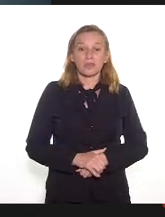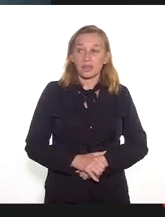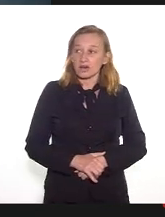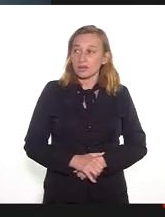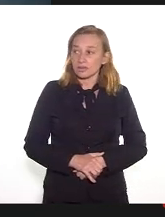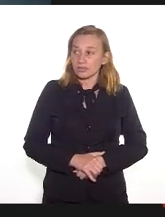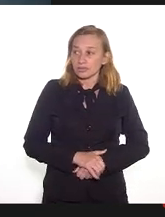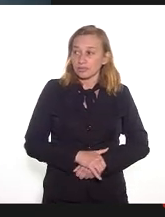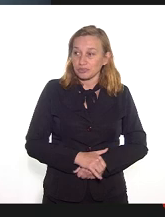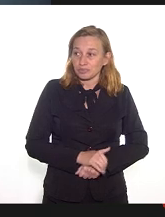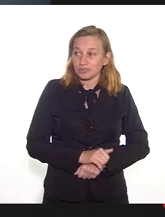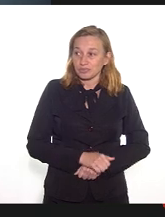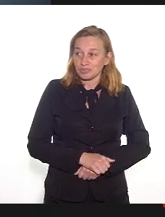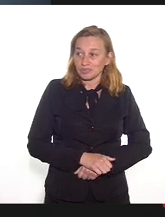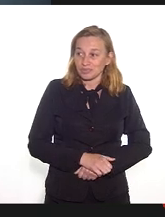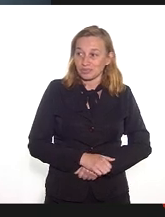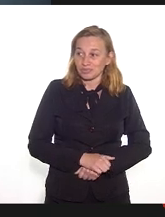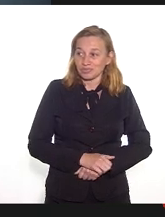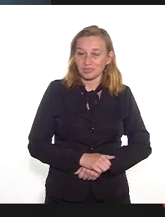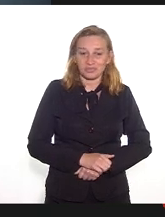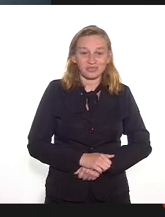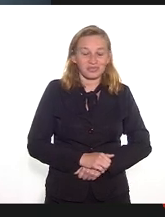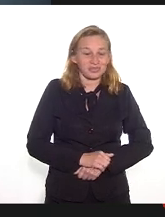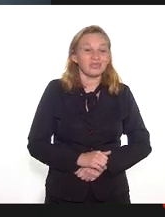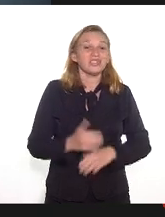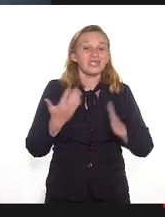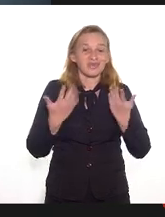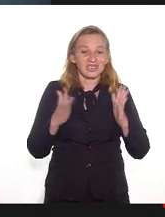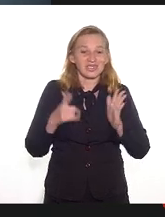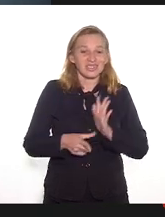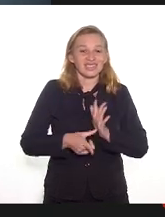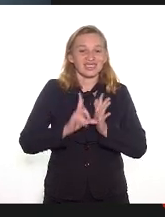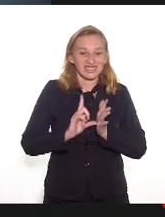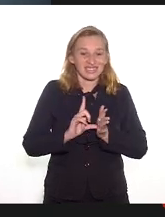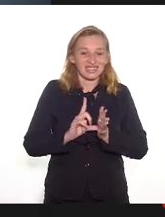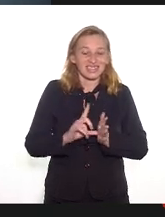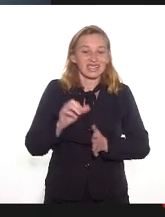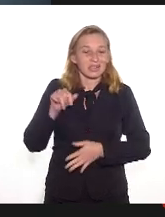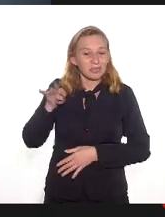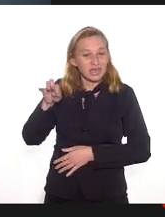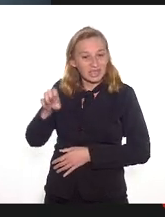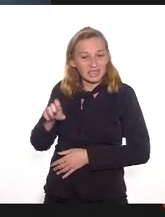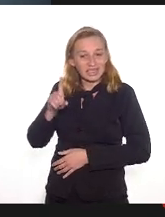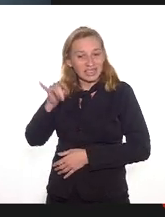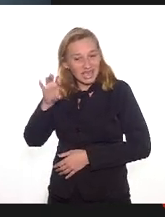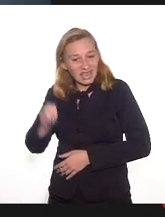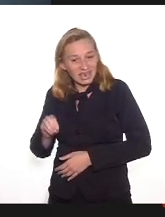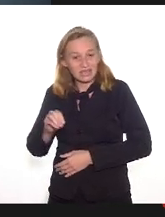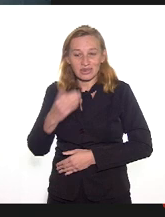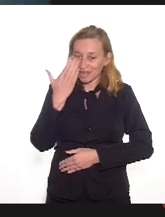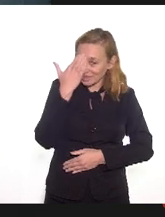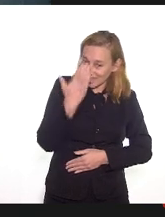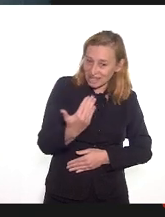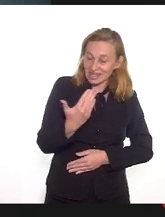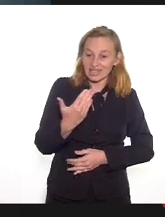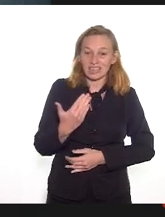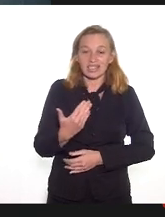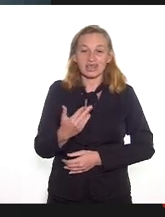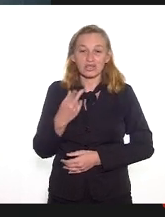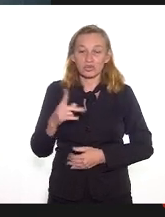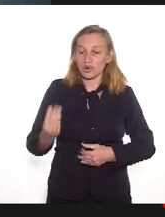disso, eu gostaria mais uma vez de parabenizar ao Almirante Edésio, agradecer imensamente a